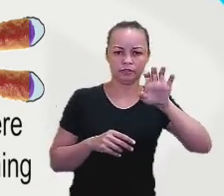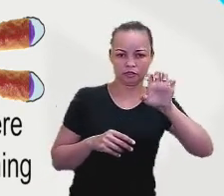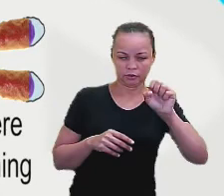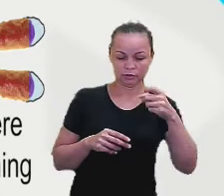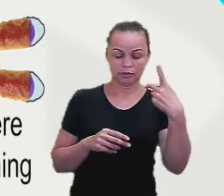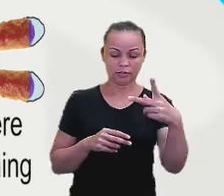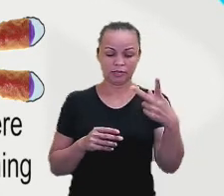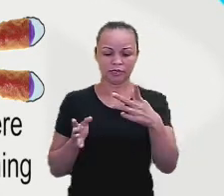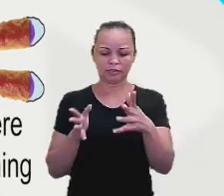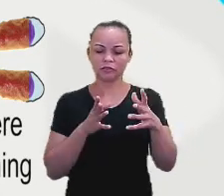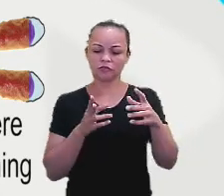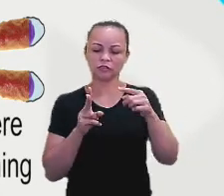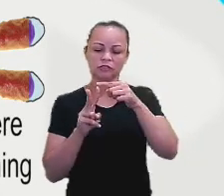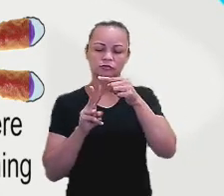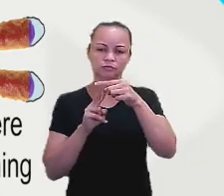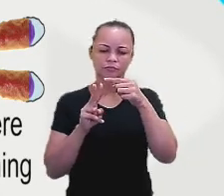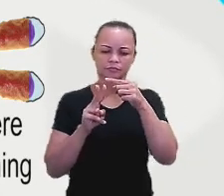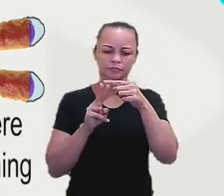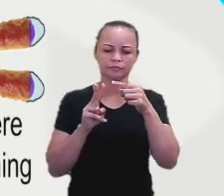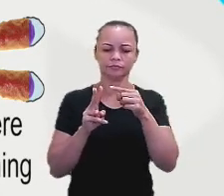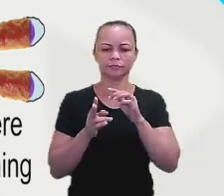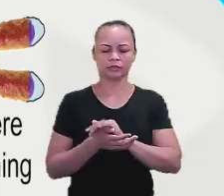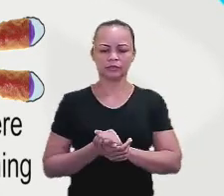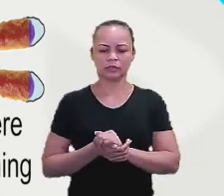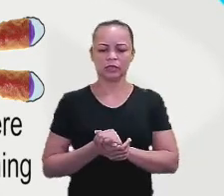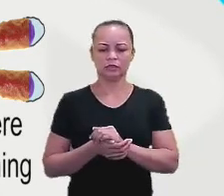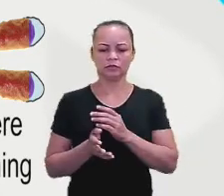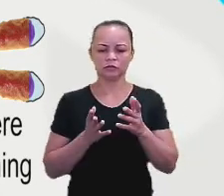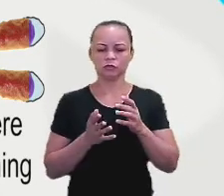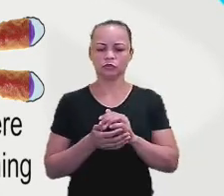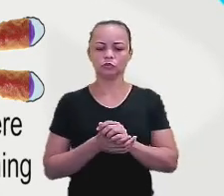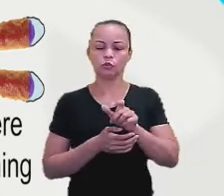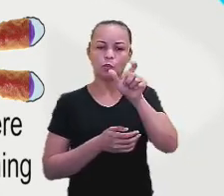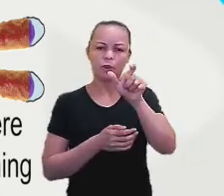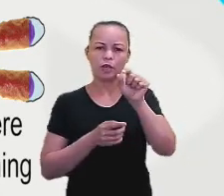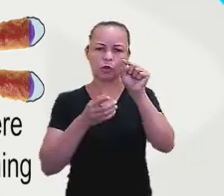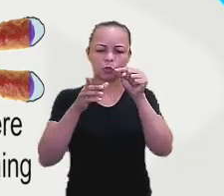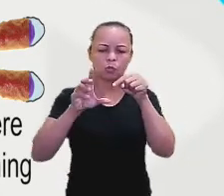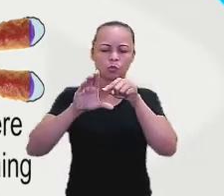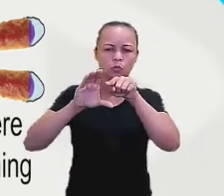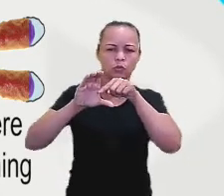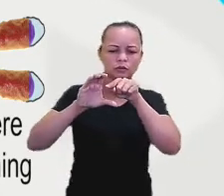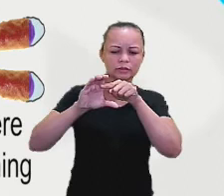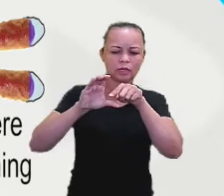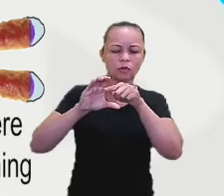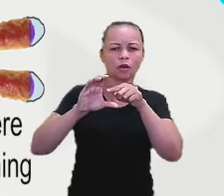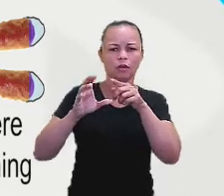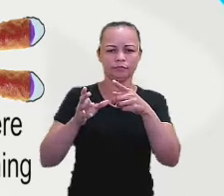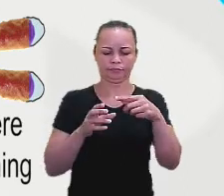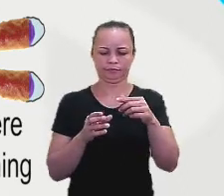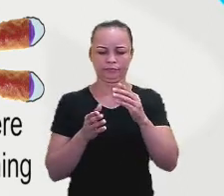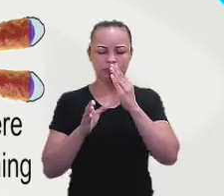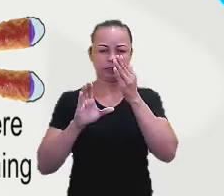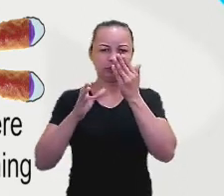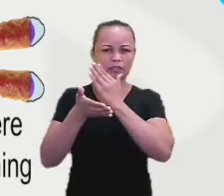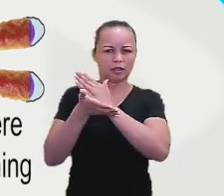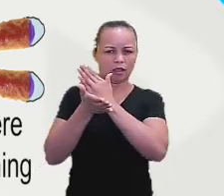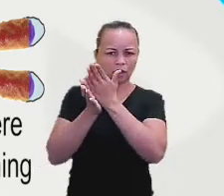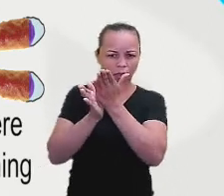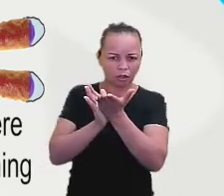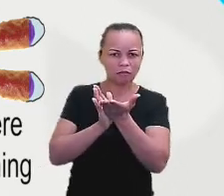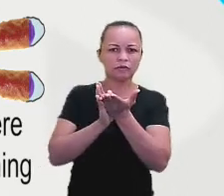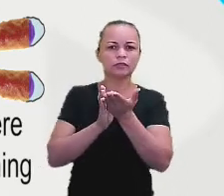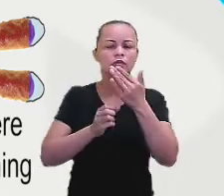cromátides irmãs aí vocês estão vendo. Então aqui estão vendo aqui ó, no meio a divisão celular, tá? Meiose. Nessa divisão celular vocês estão vendo aqui, ó.